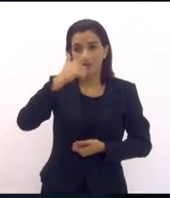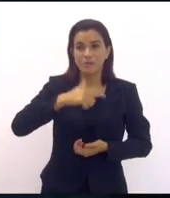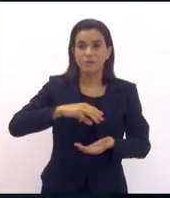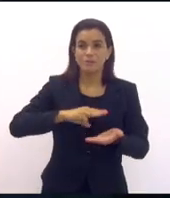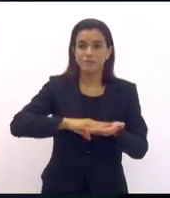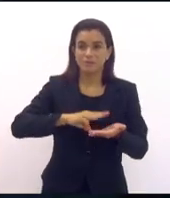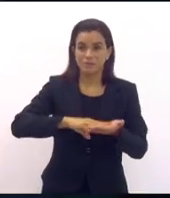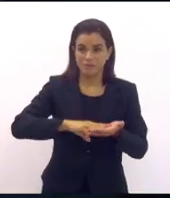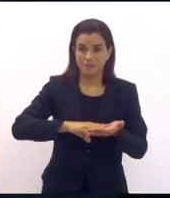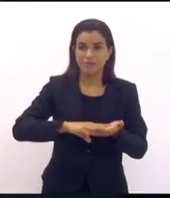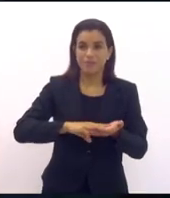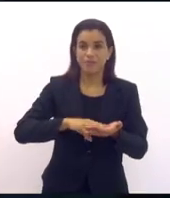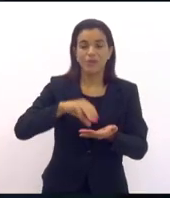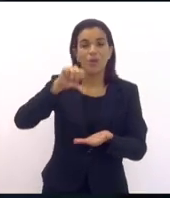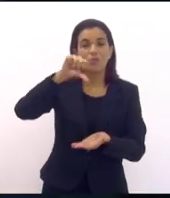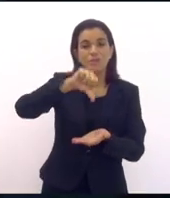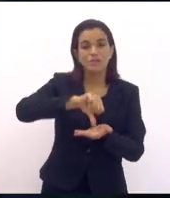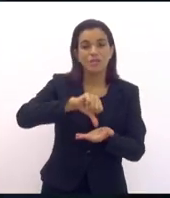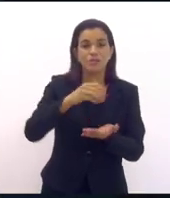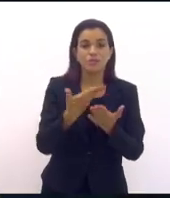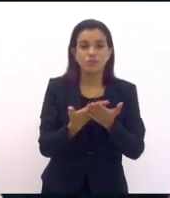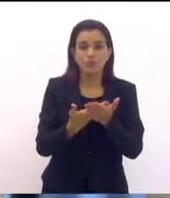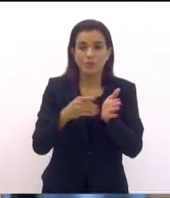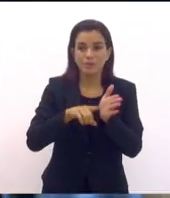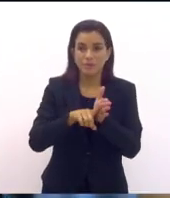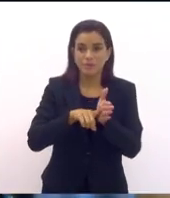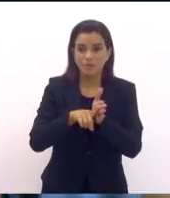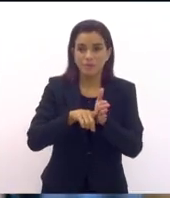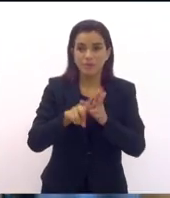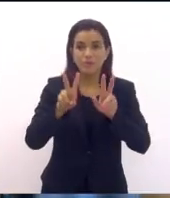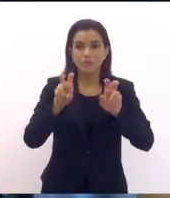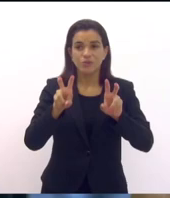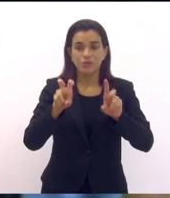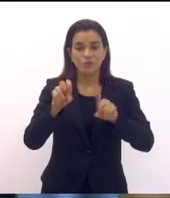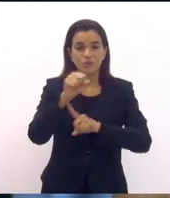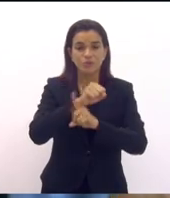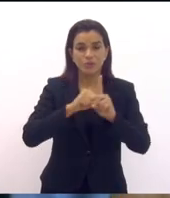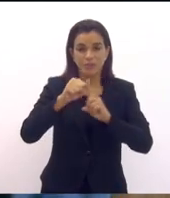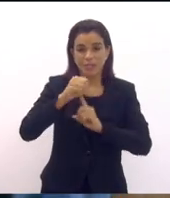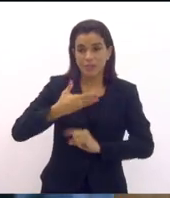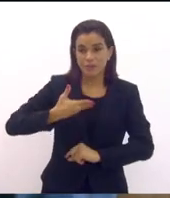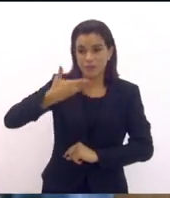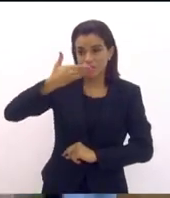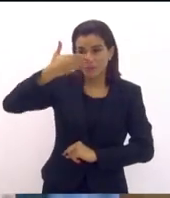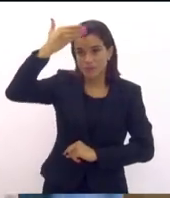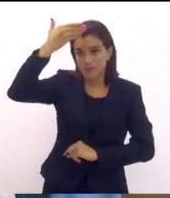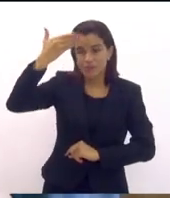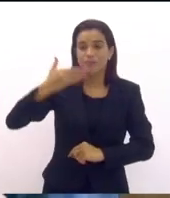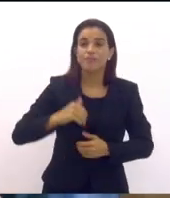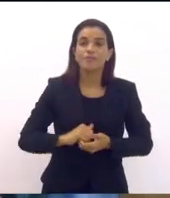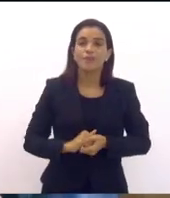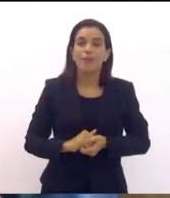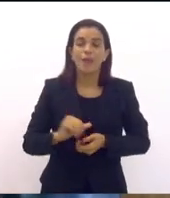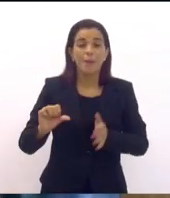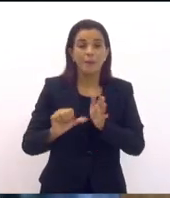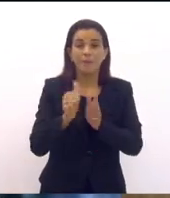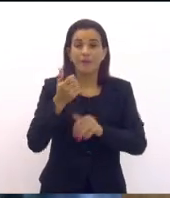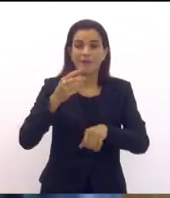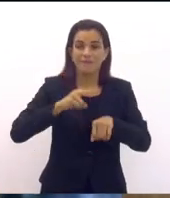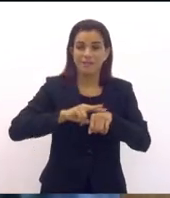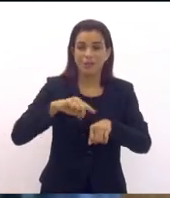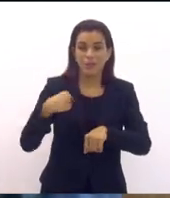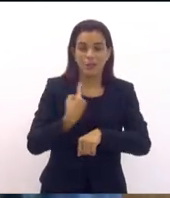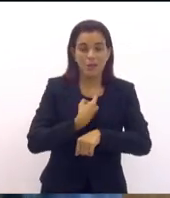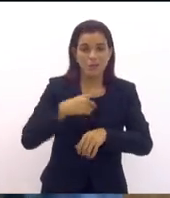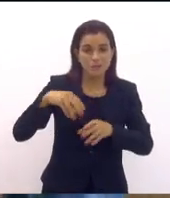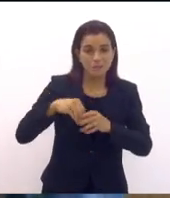é centro de estudo pesquisa formação sobre a sociedade muçulmanos e é a primeira vez que a gente participa desse